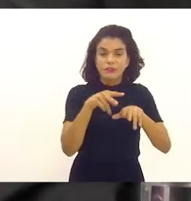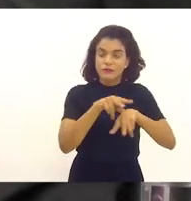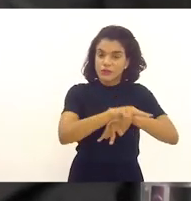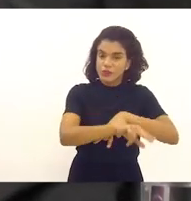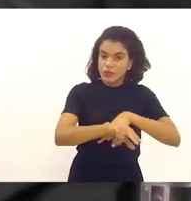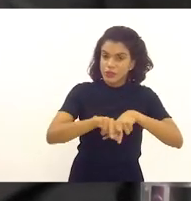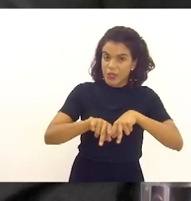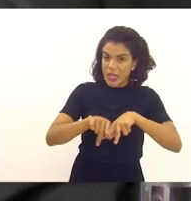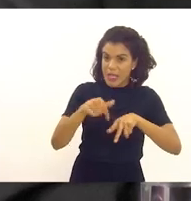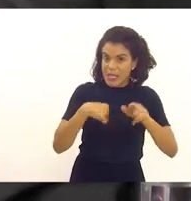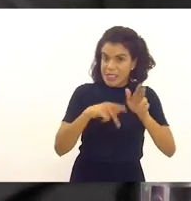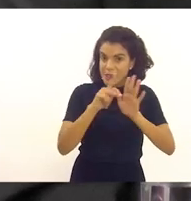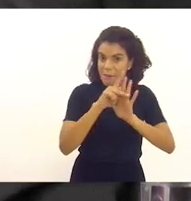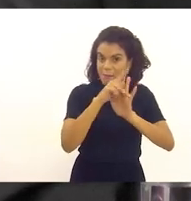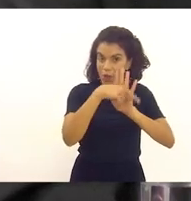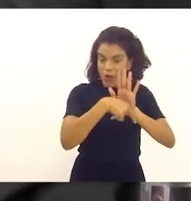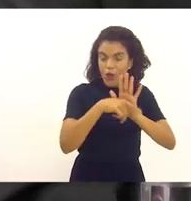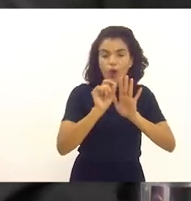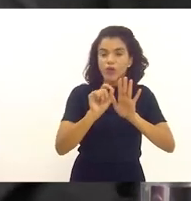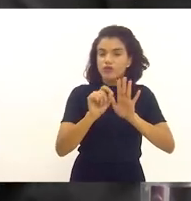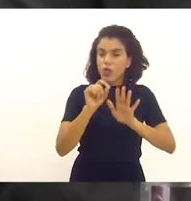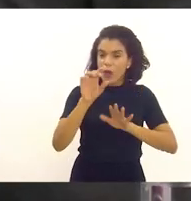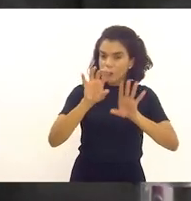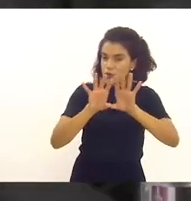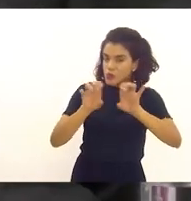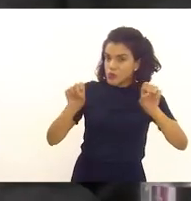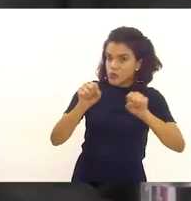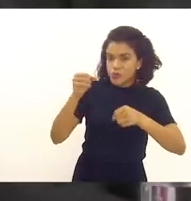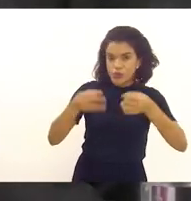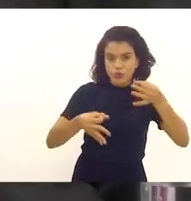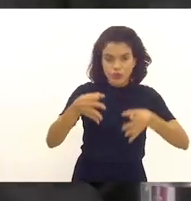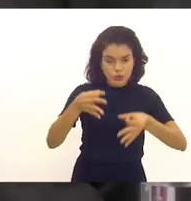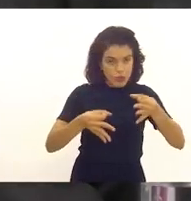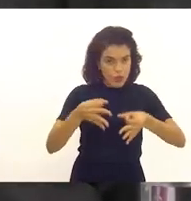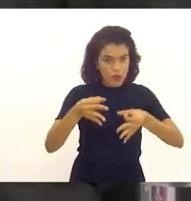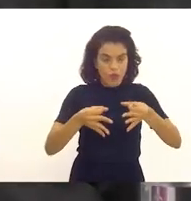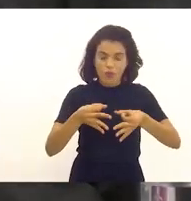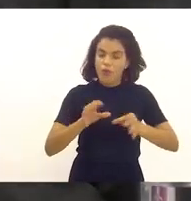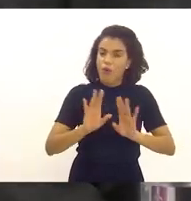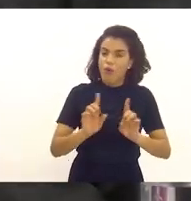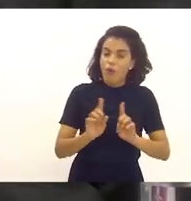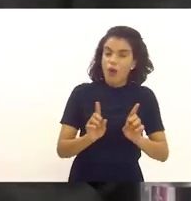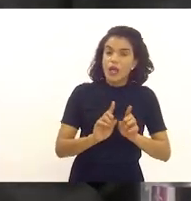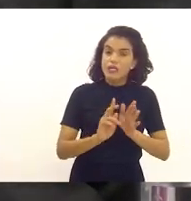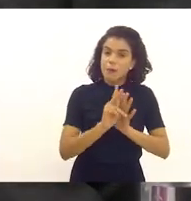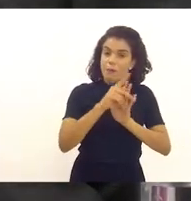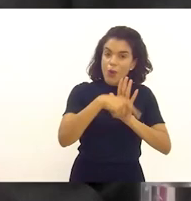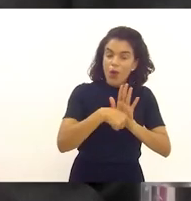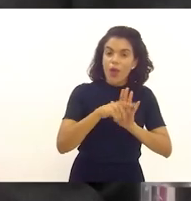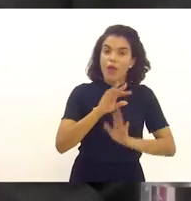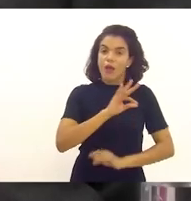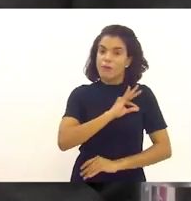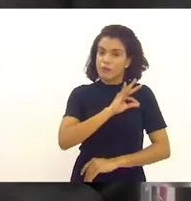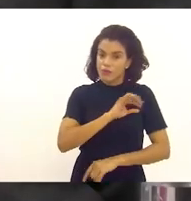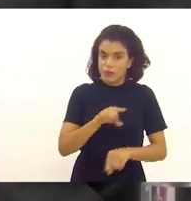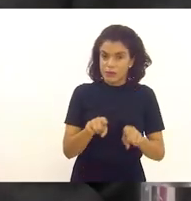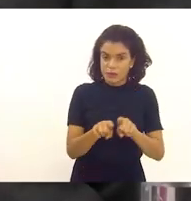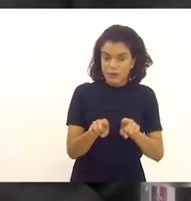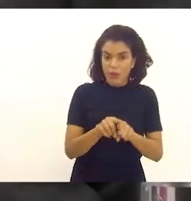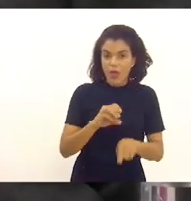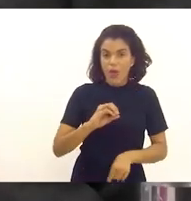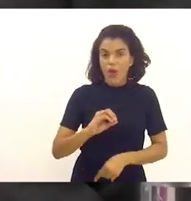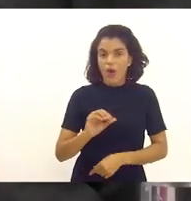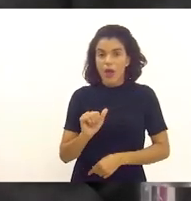digo mais esse protocolo Não é só para o poder judiciário juízes e juízes esse protocolo é para polícia também é para